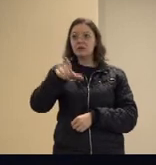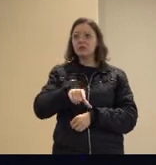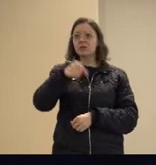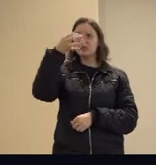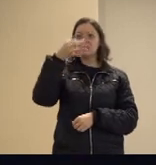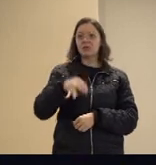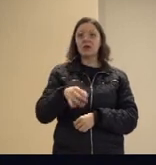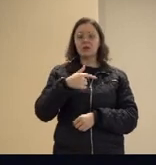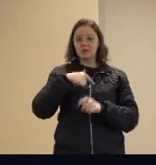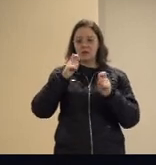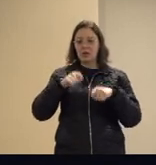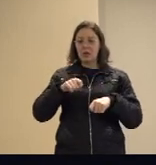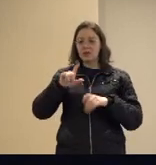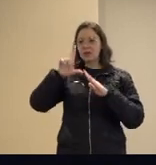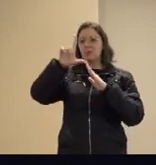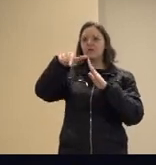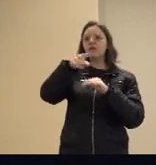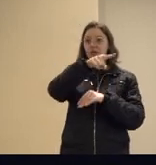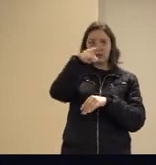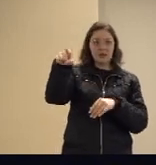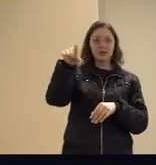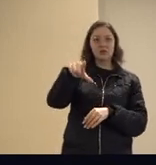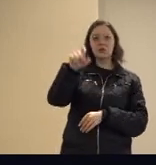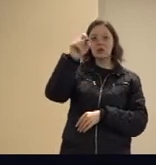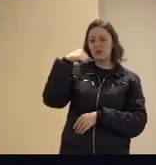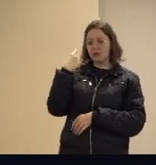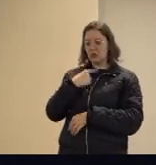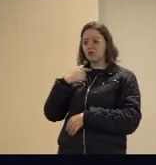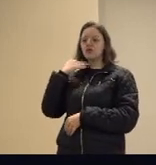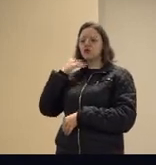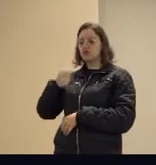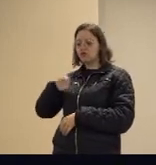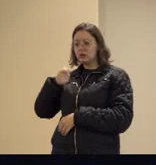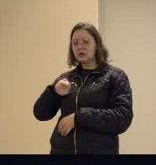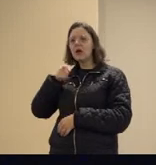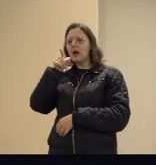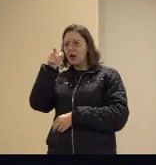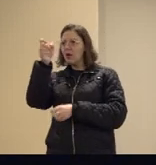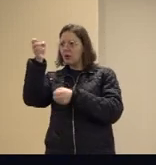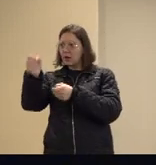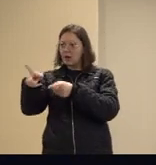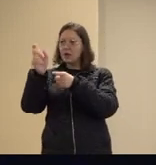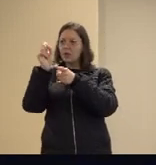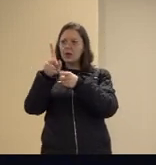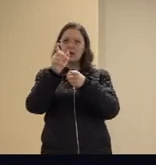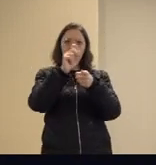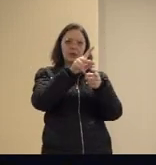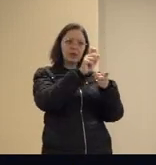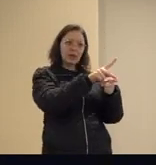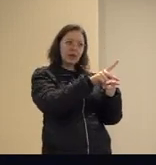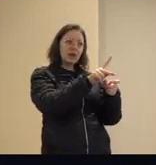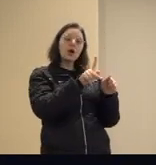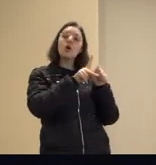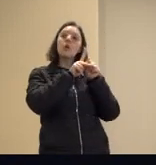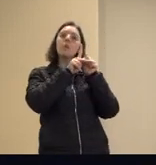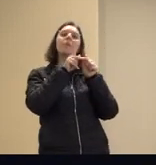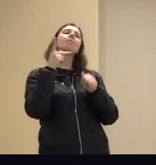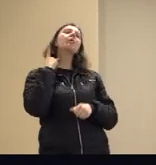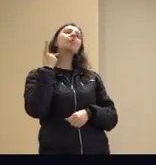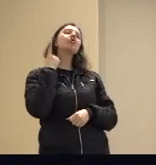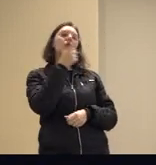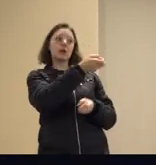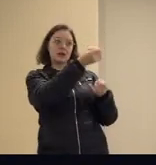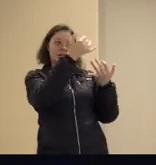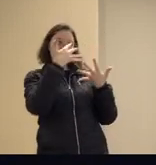Aquela que eu depois, enquanto juiz, vou validar a partir da manifestação do promotor. Que também vai